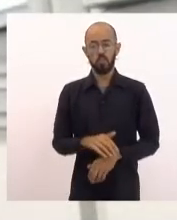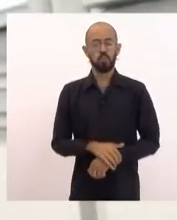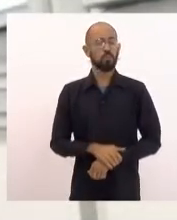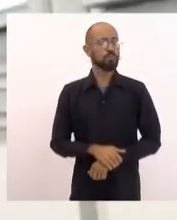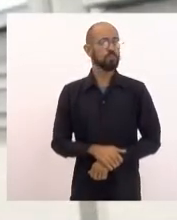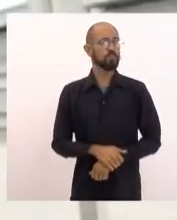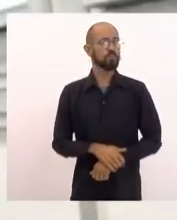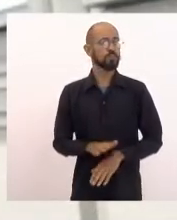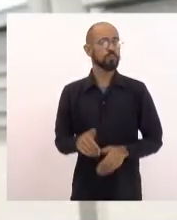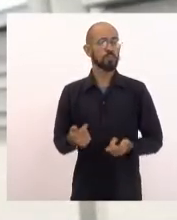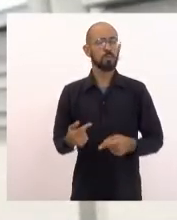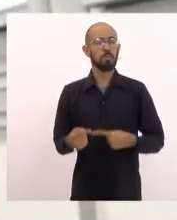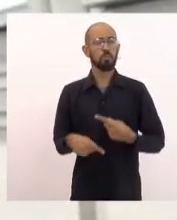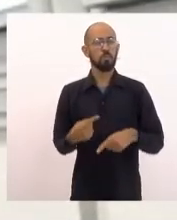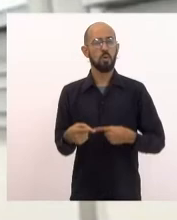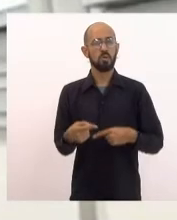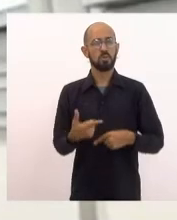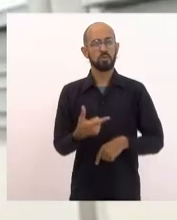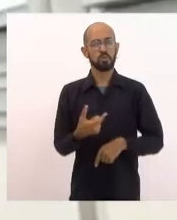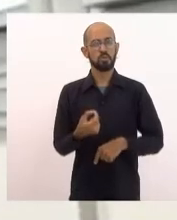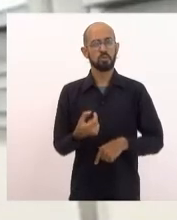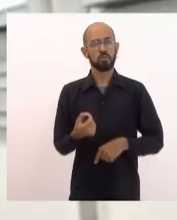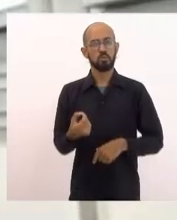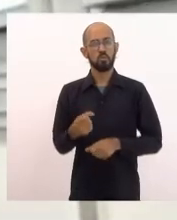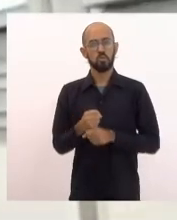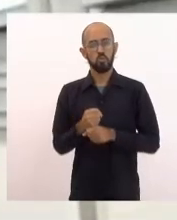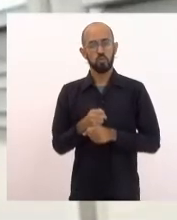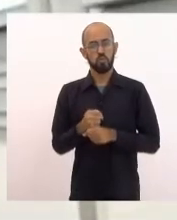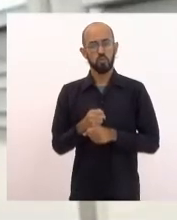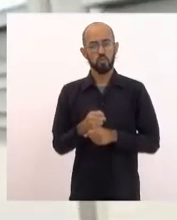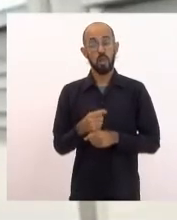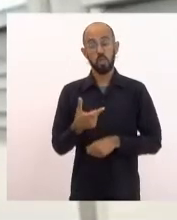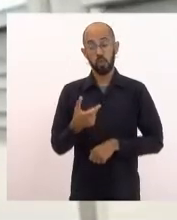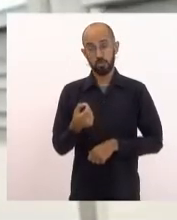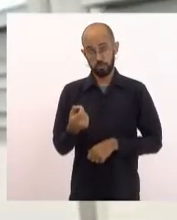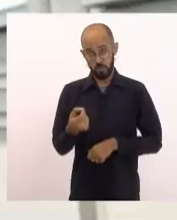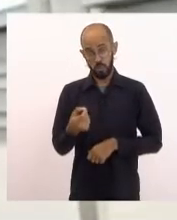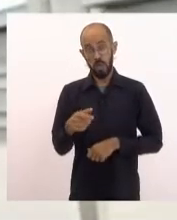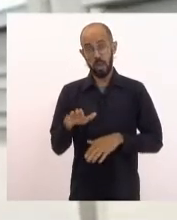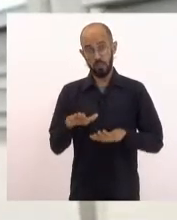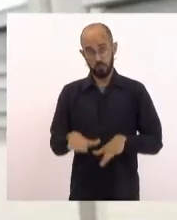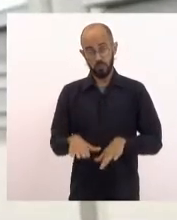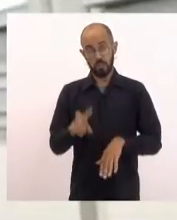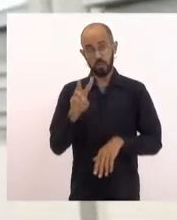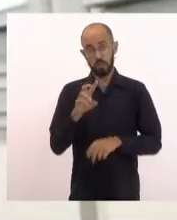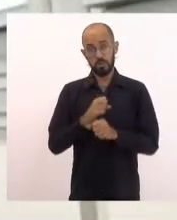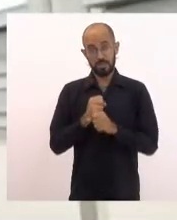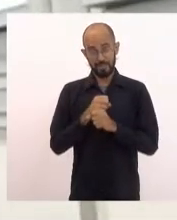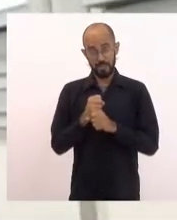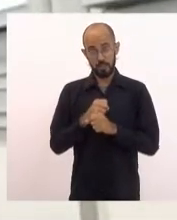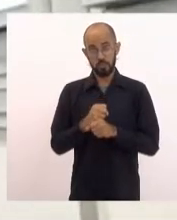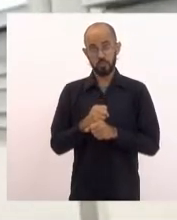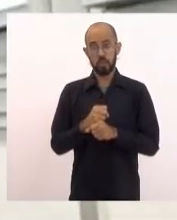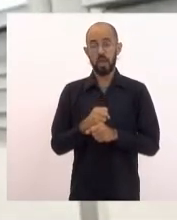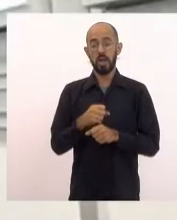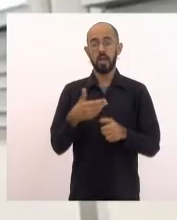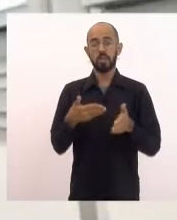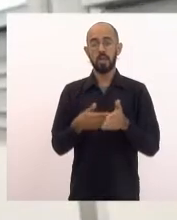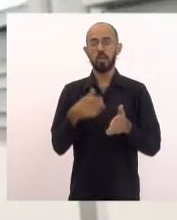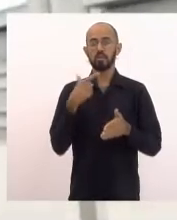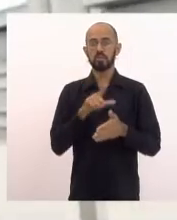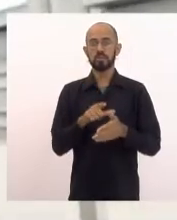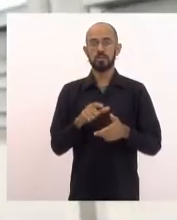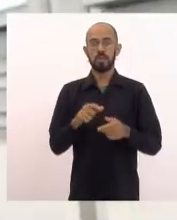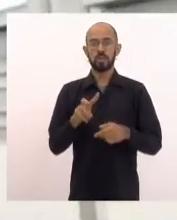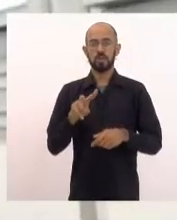ela retoma logo depois, em 2000, e passa 2 anos ali no pré até que ela consegue a sua vaga na PUC para